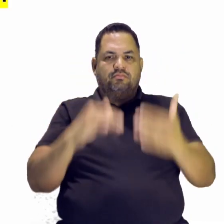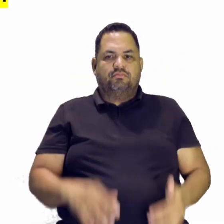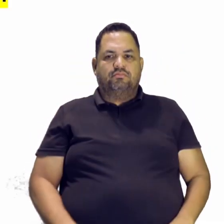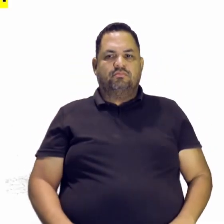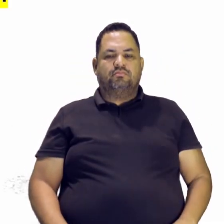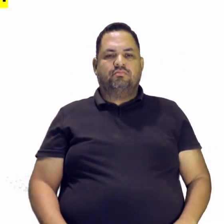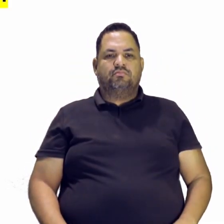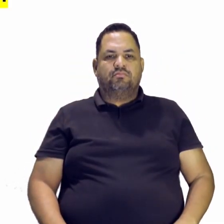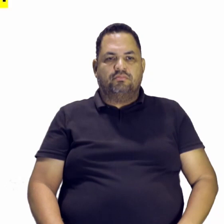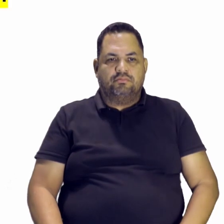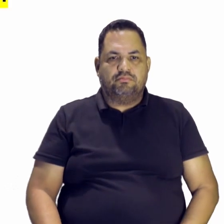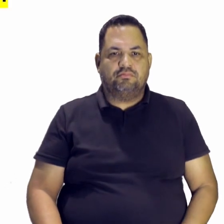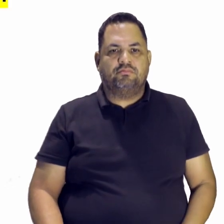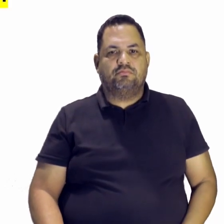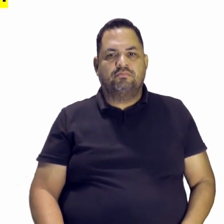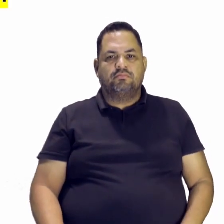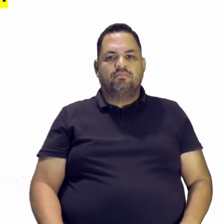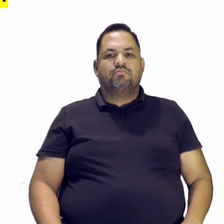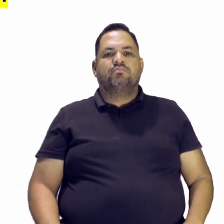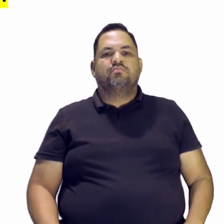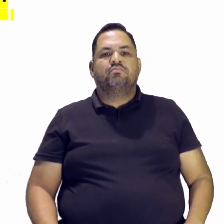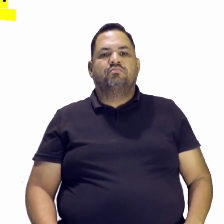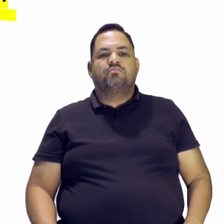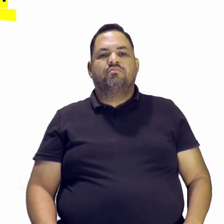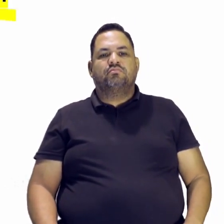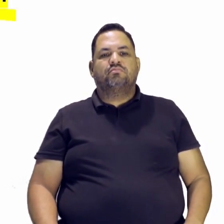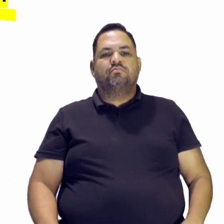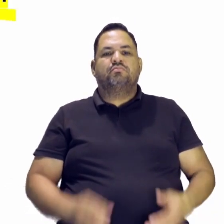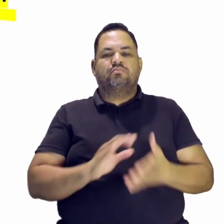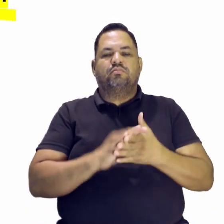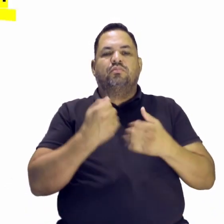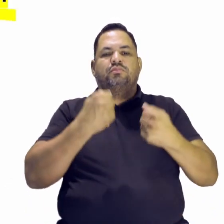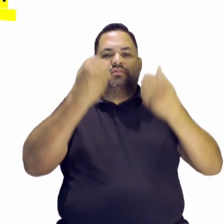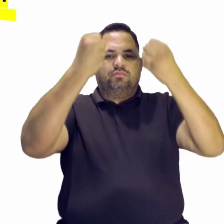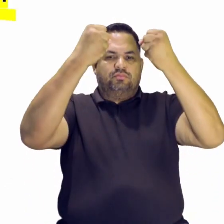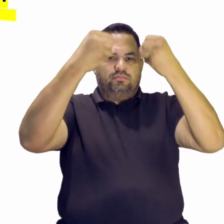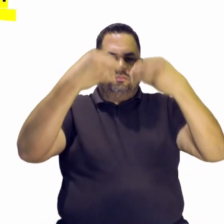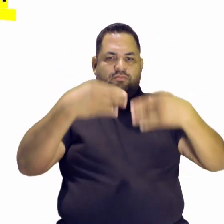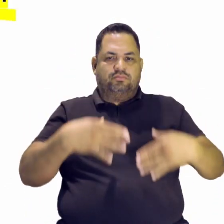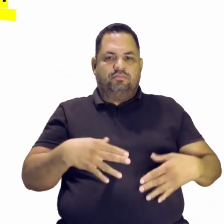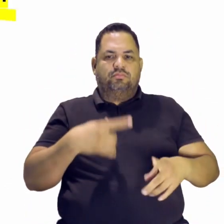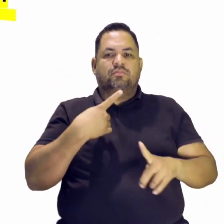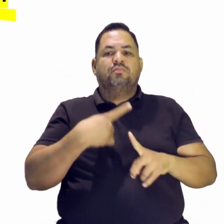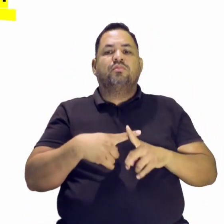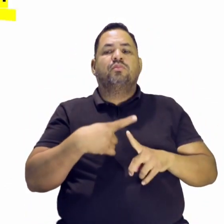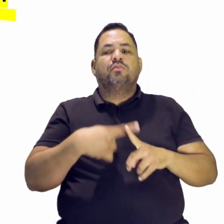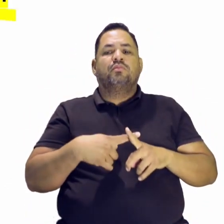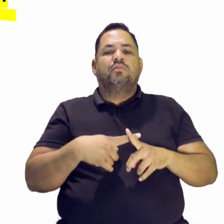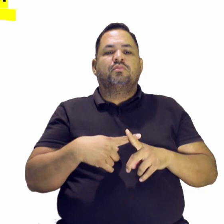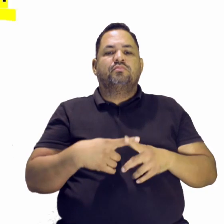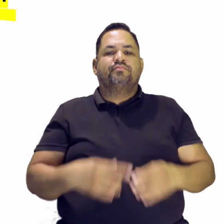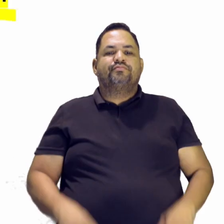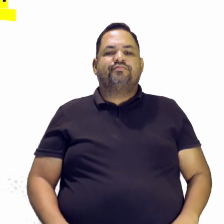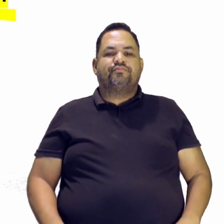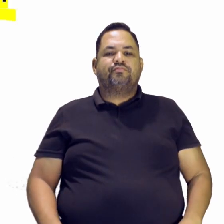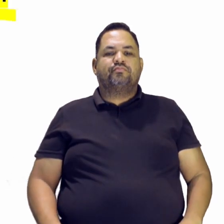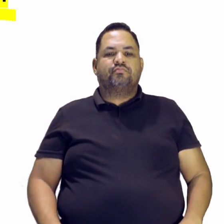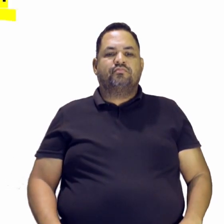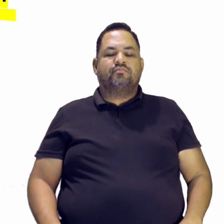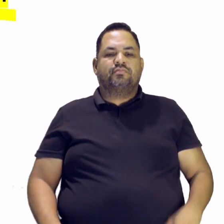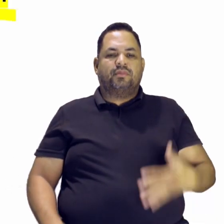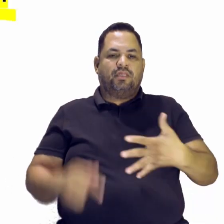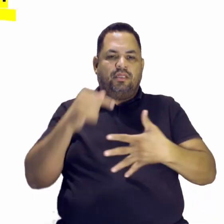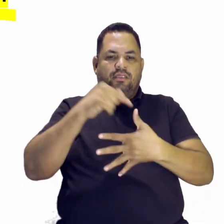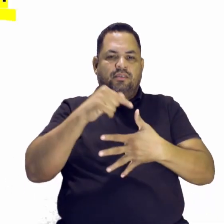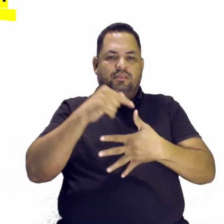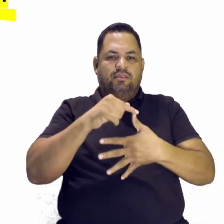Pode ser explicada em virtude de que princípio? Será que é o princípio que está na letra A, que